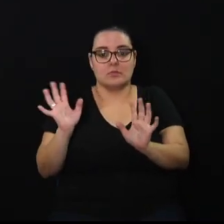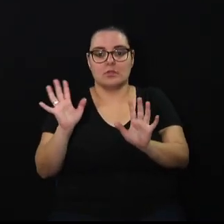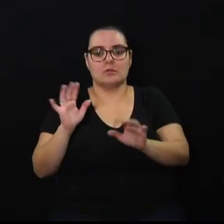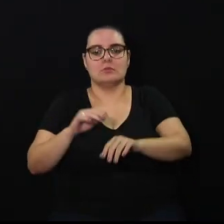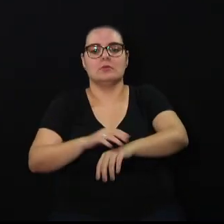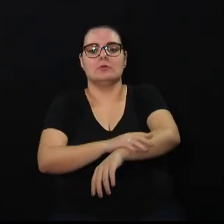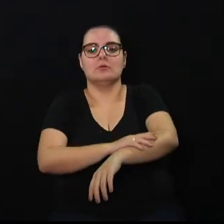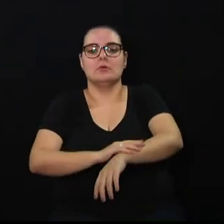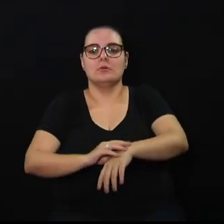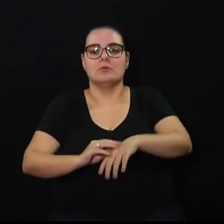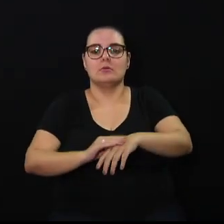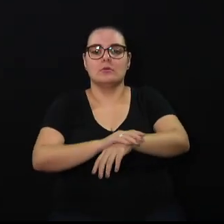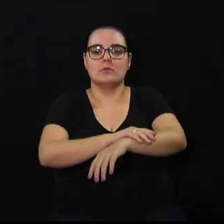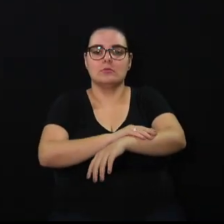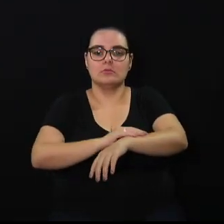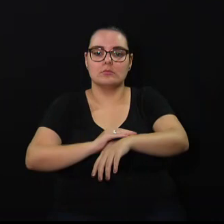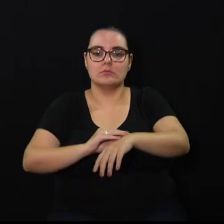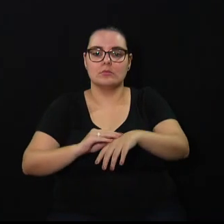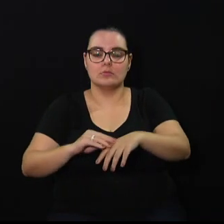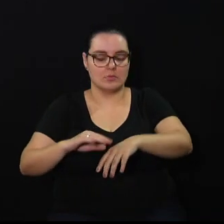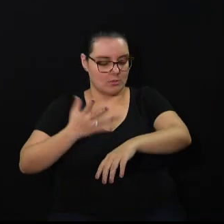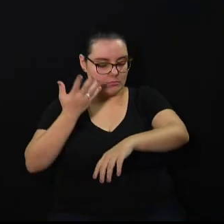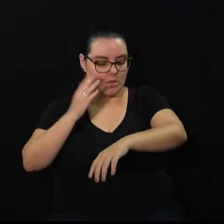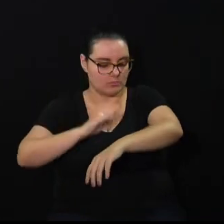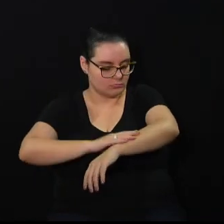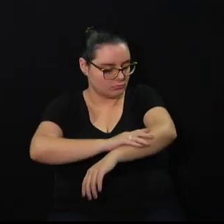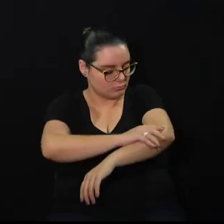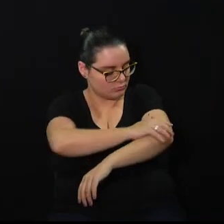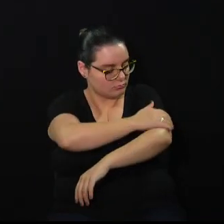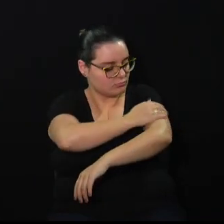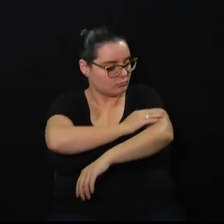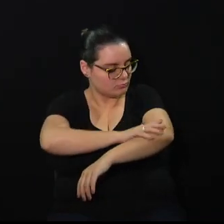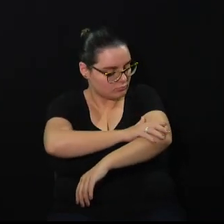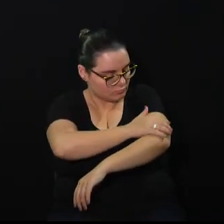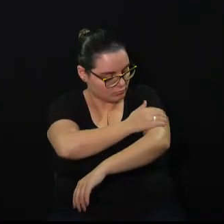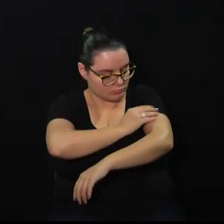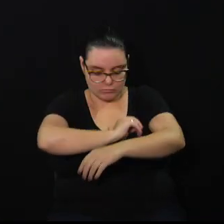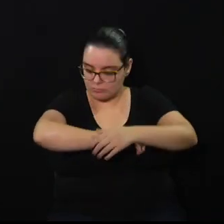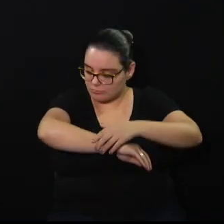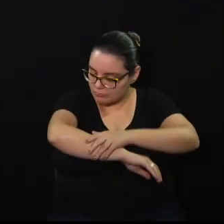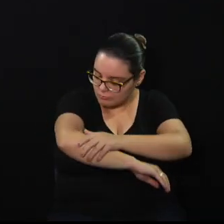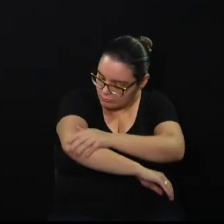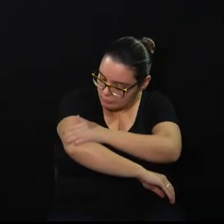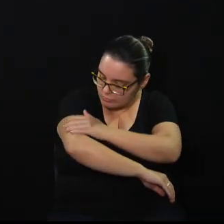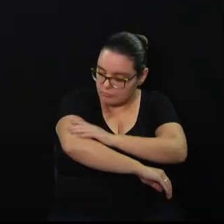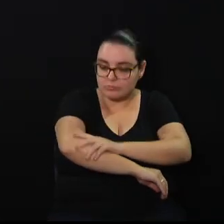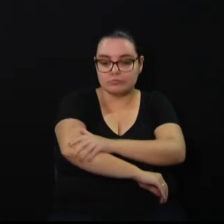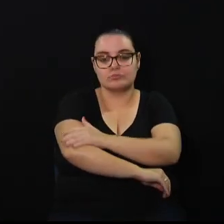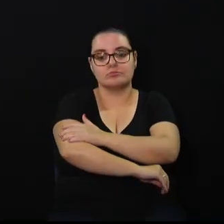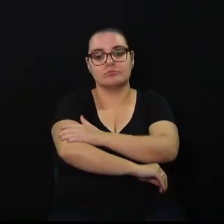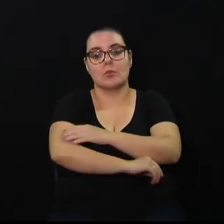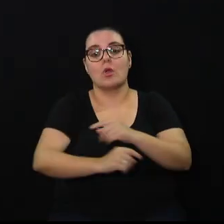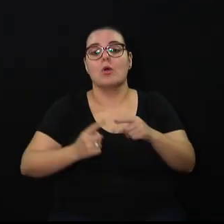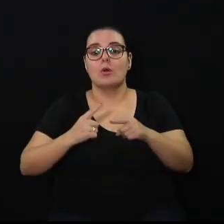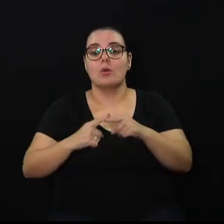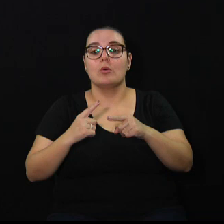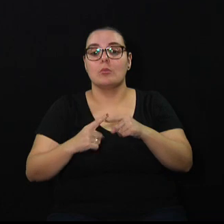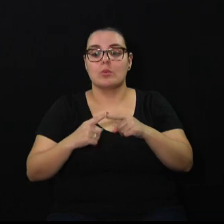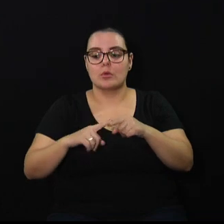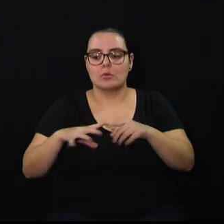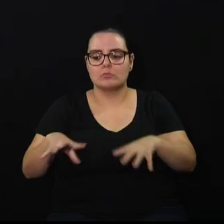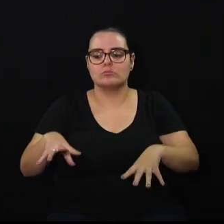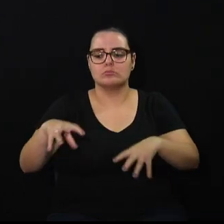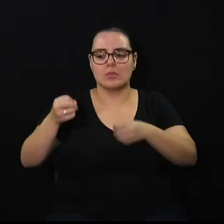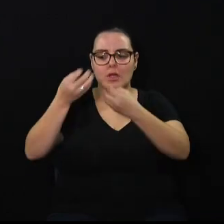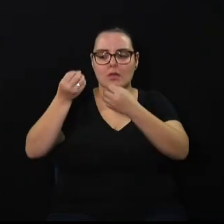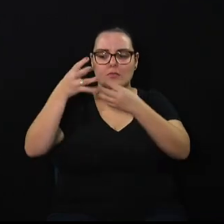passar com uma a tomar um banho com uma mão né então há a informação que chega no cérebro pra eles é